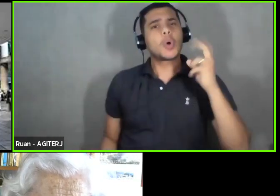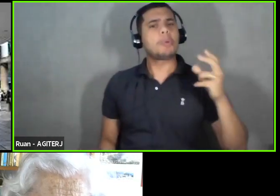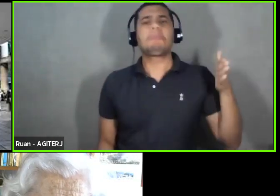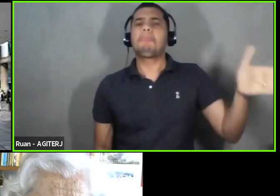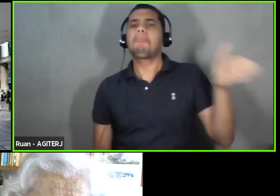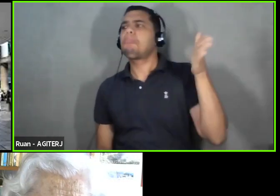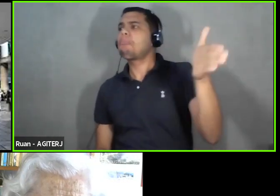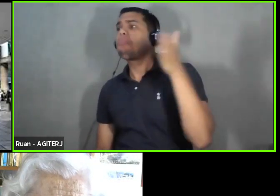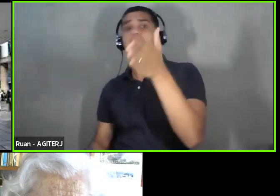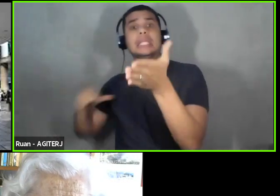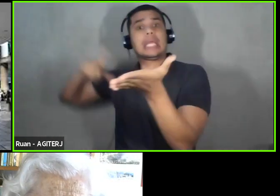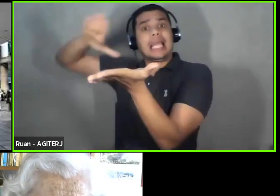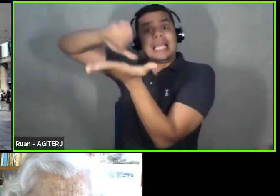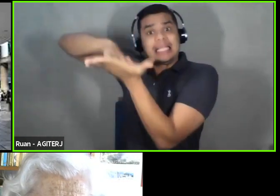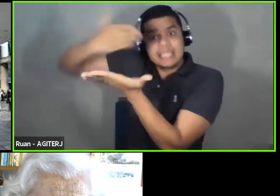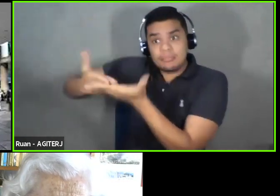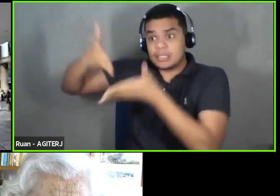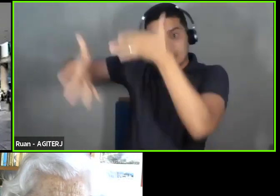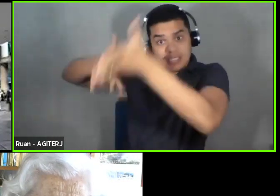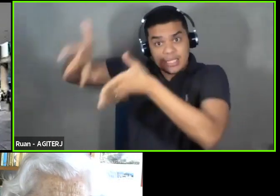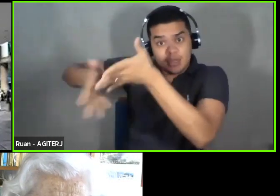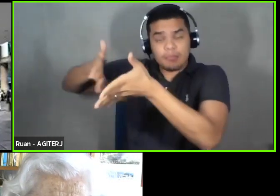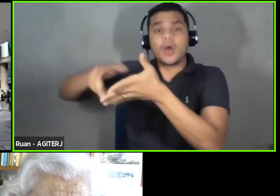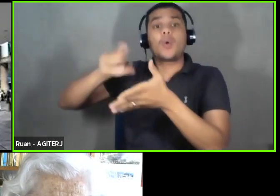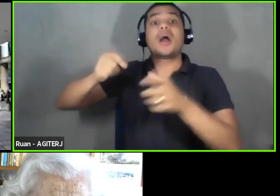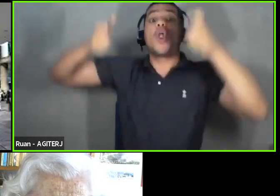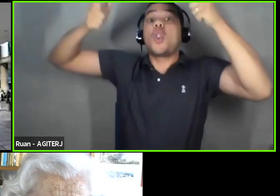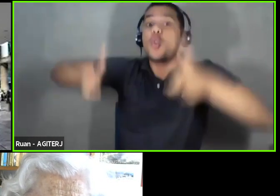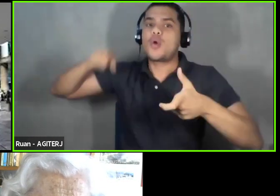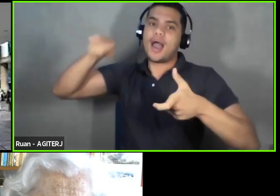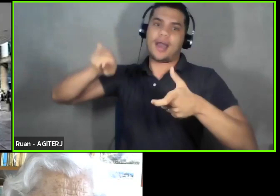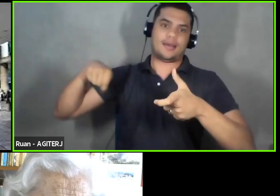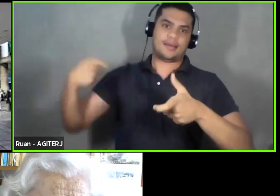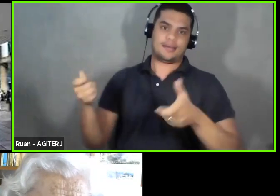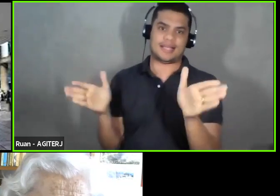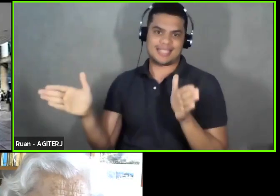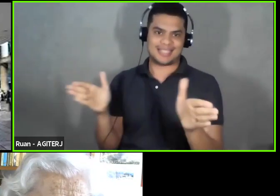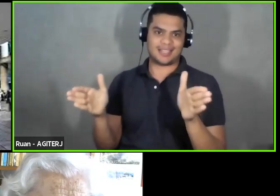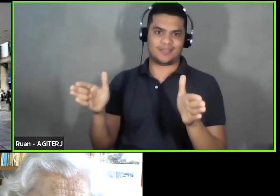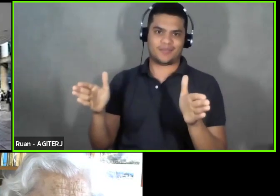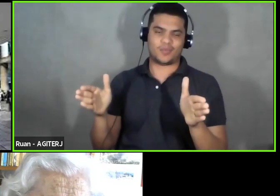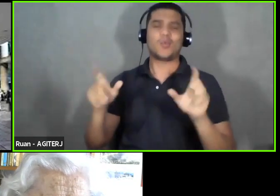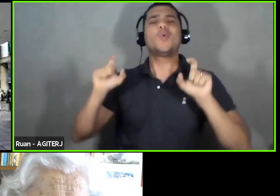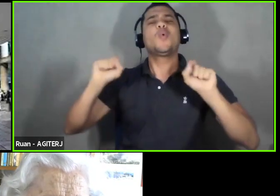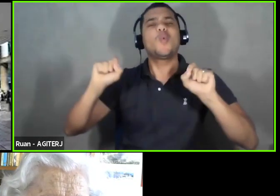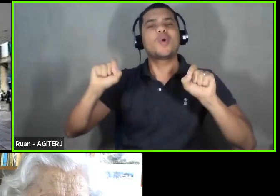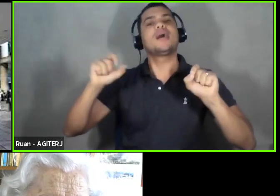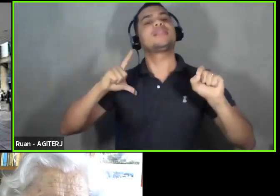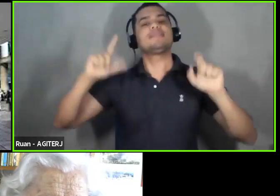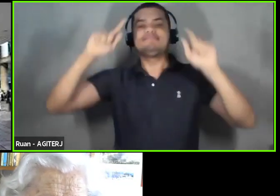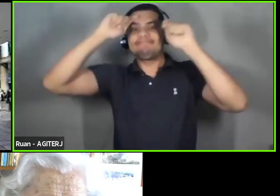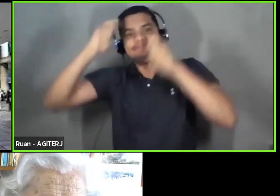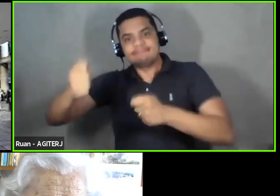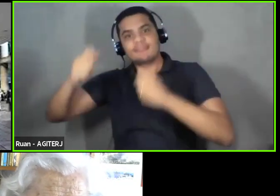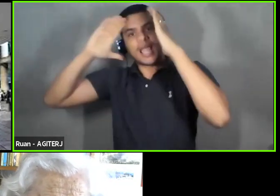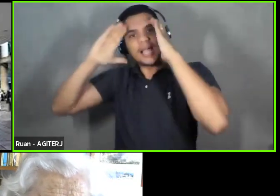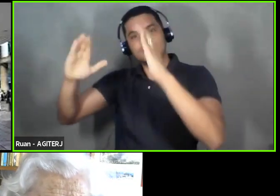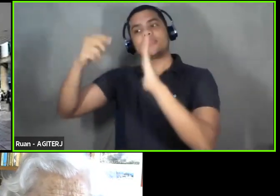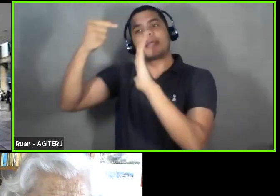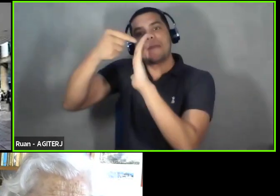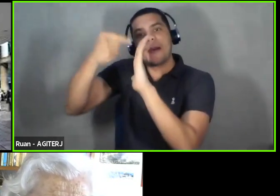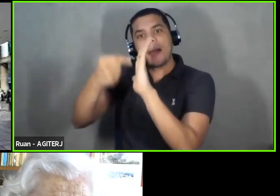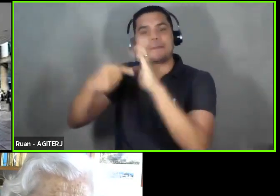interpretação para Libras, é o lugar que se torna acessível, na medida em que atende às necessidades linguísticas